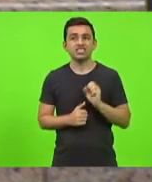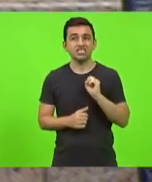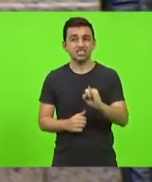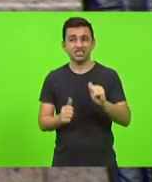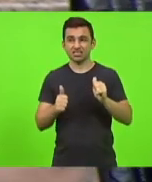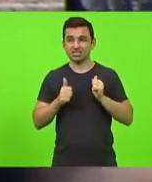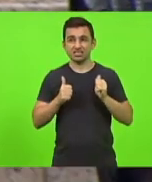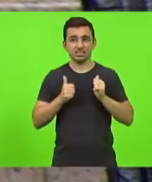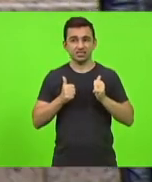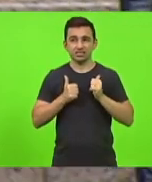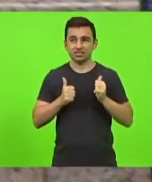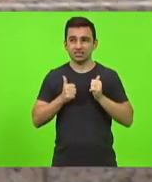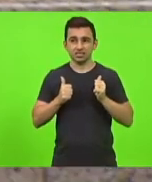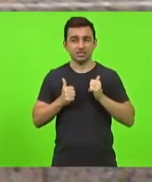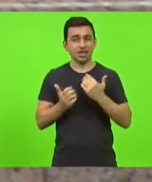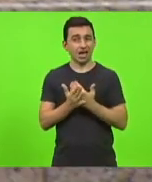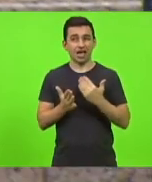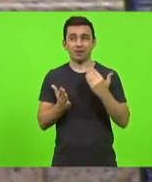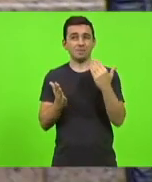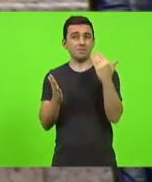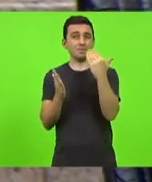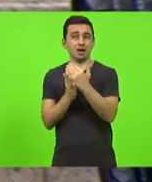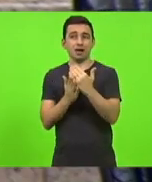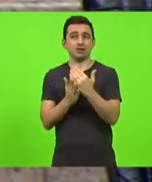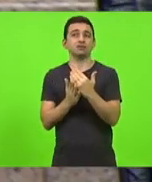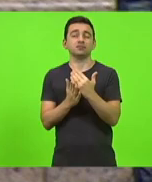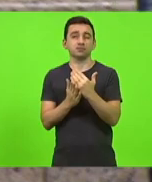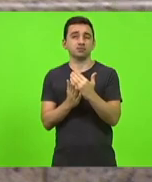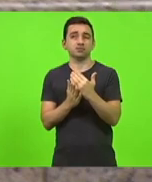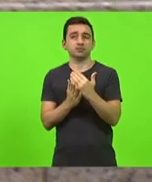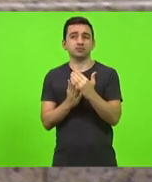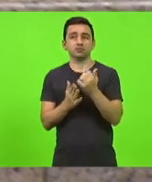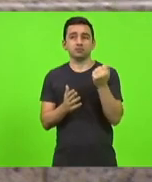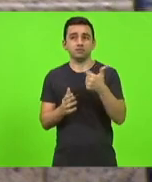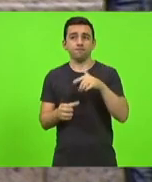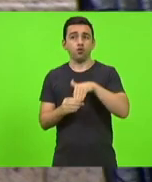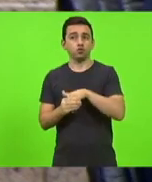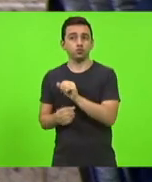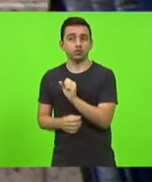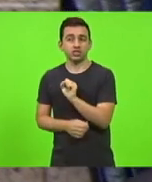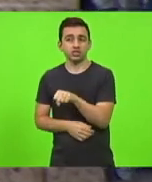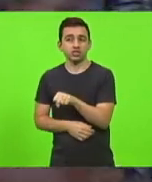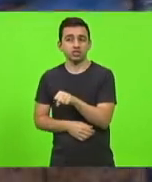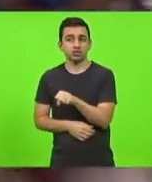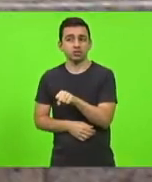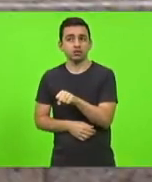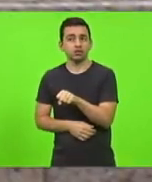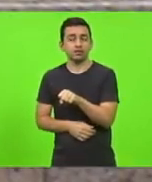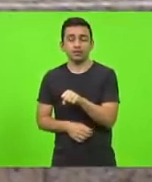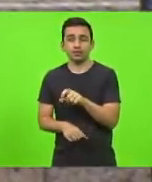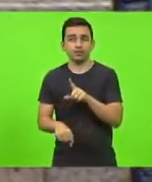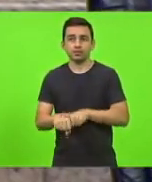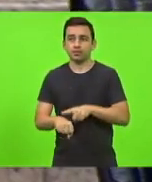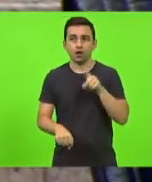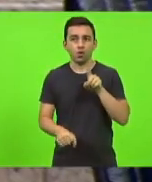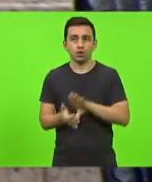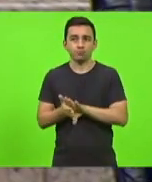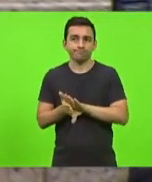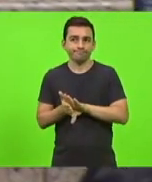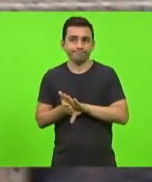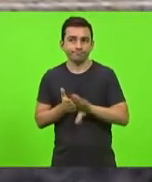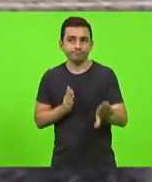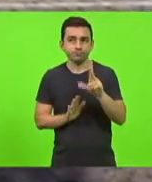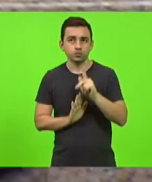abstenções forem maiores do que os votos sim, fica automaticamente rejeitado o projeto em